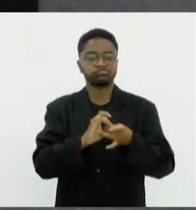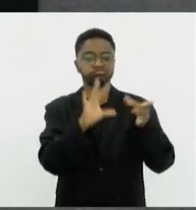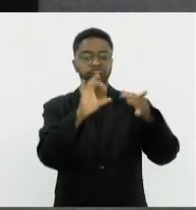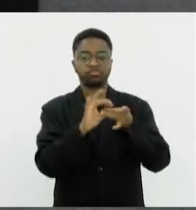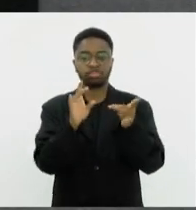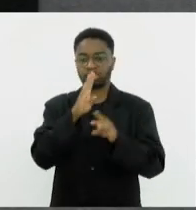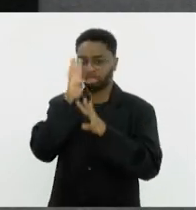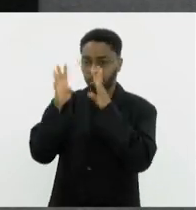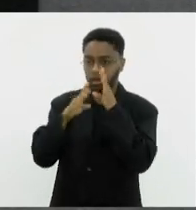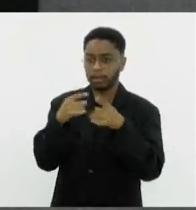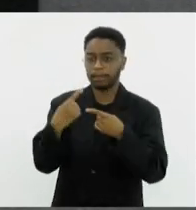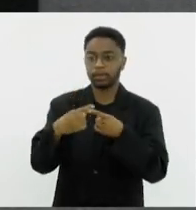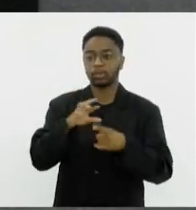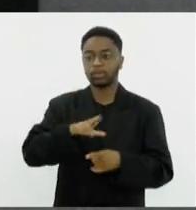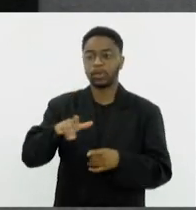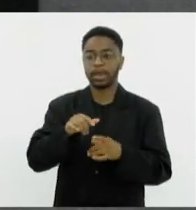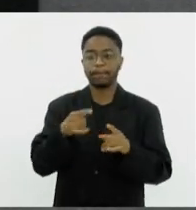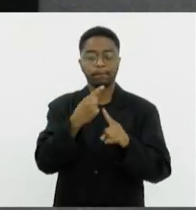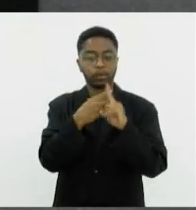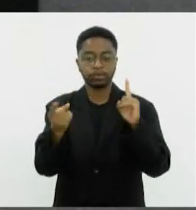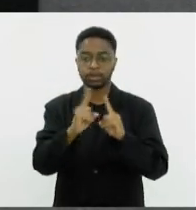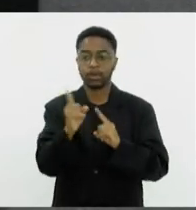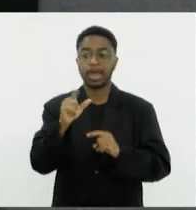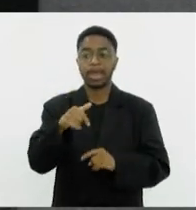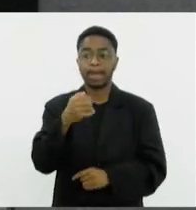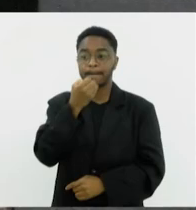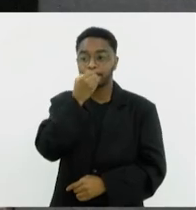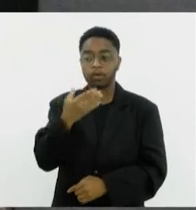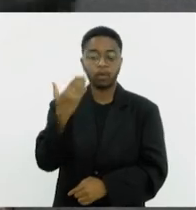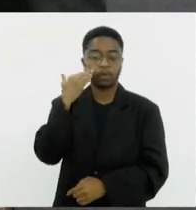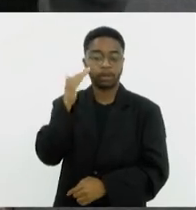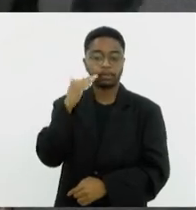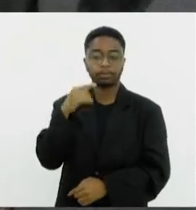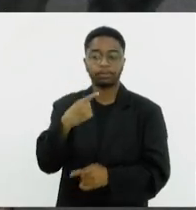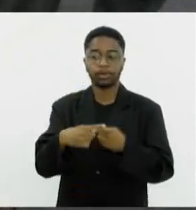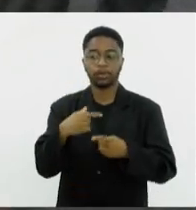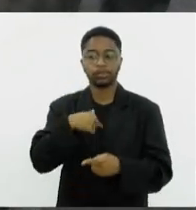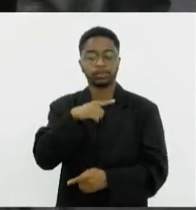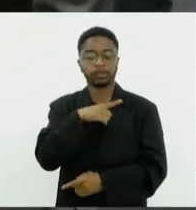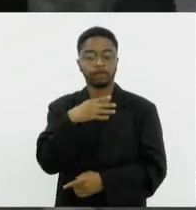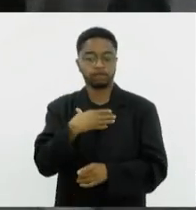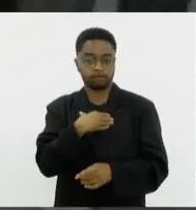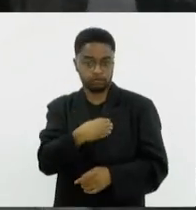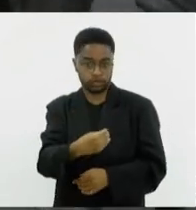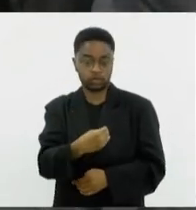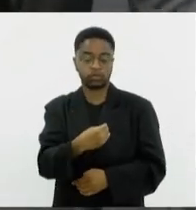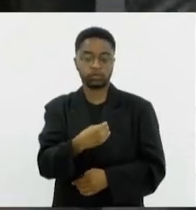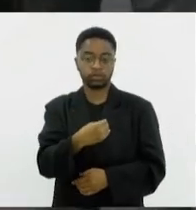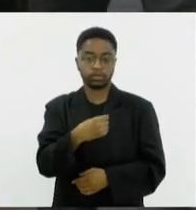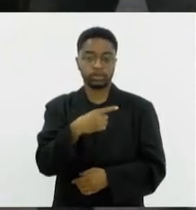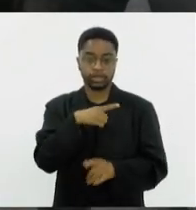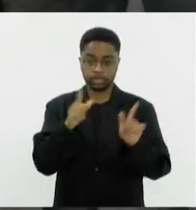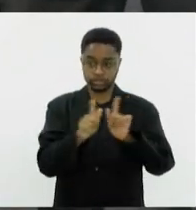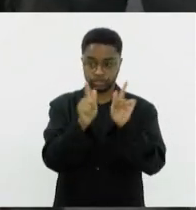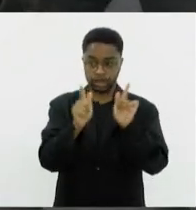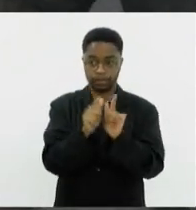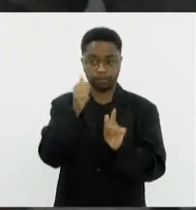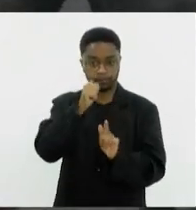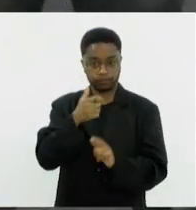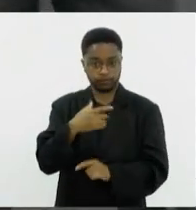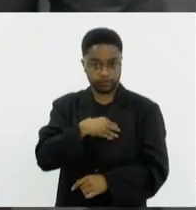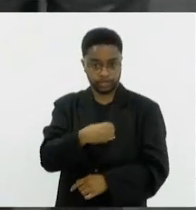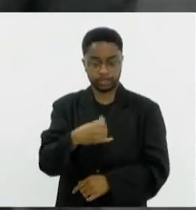de censura, trata-se de bom senso. Eu tenho filho e tenho filhas, sou pai de gêmeas. Minhas filhas